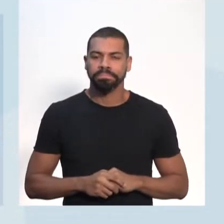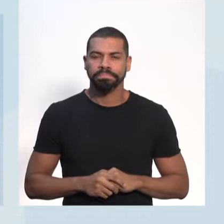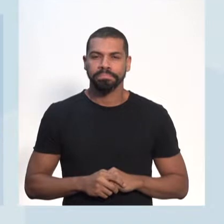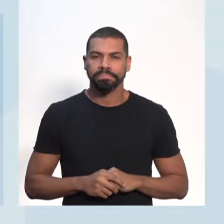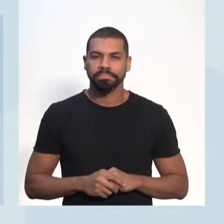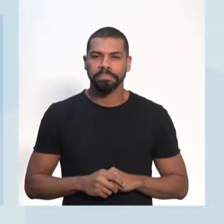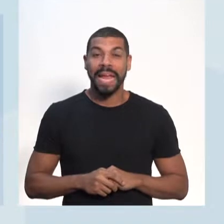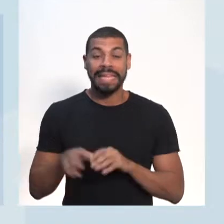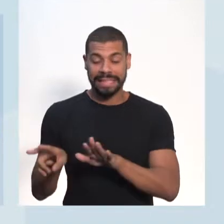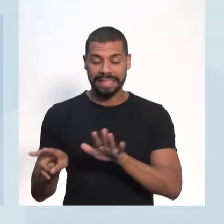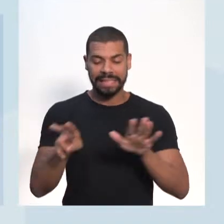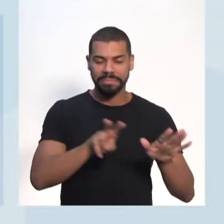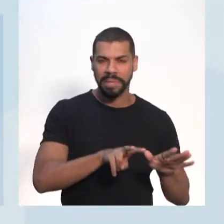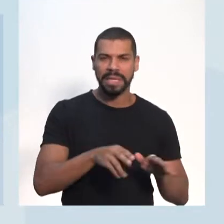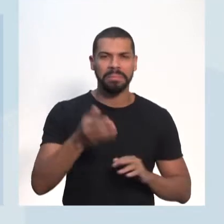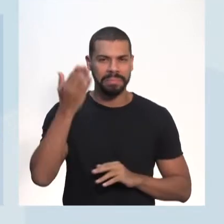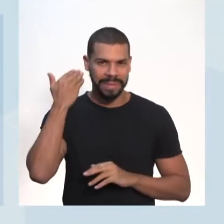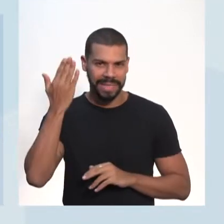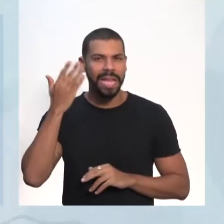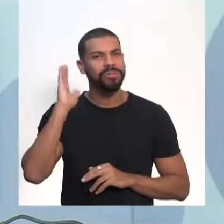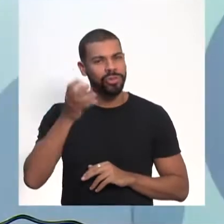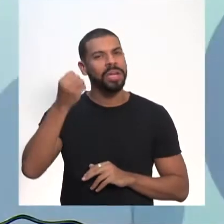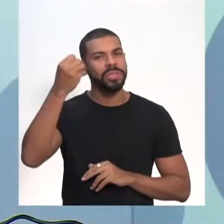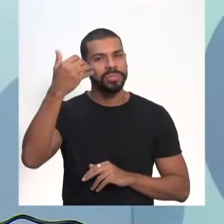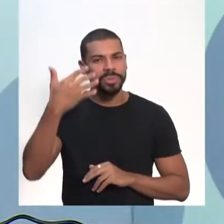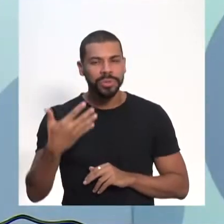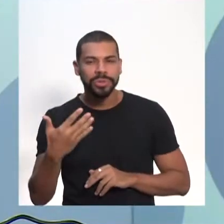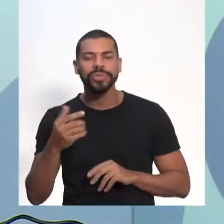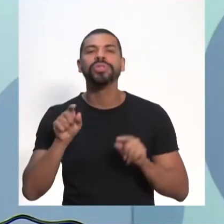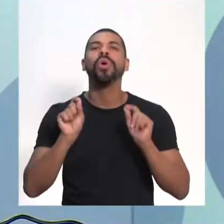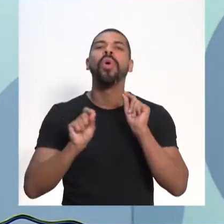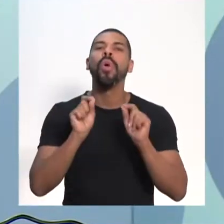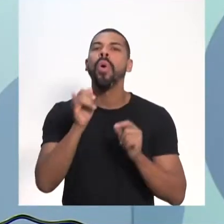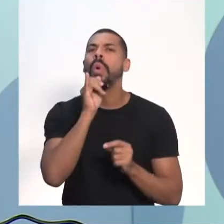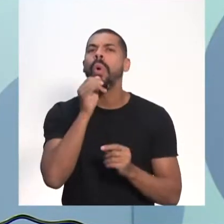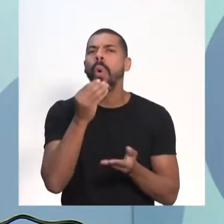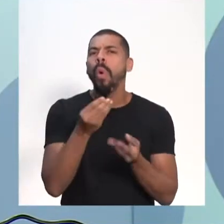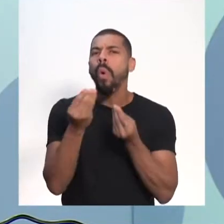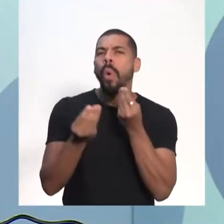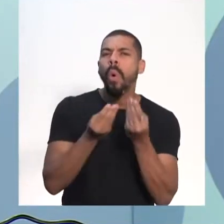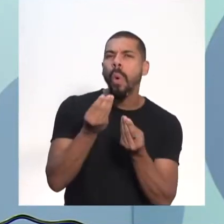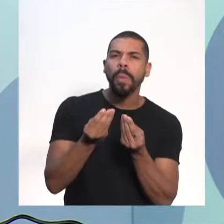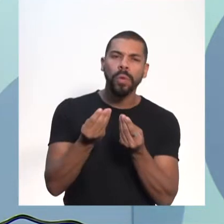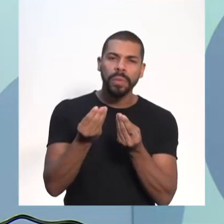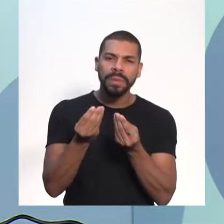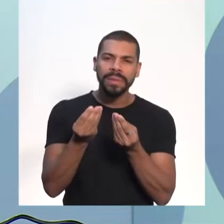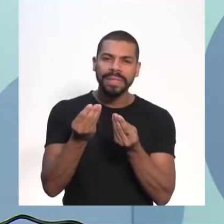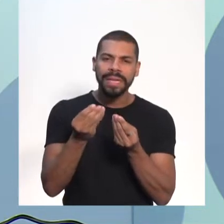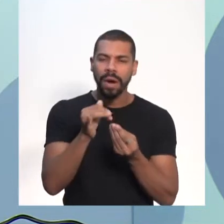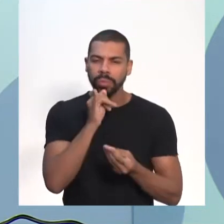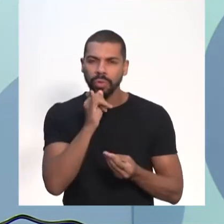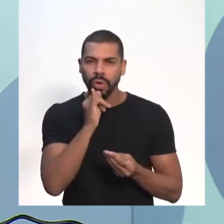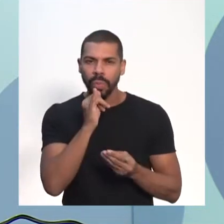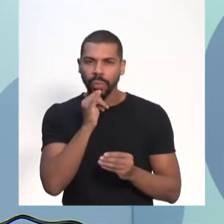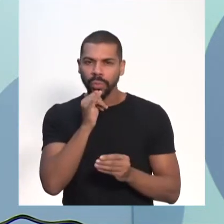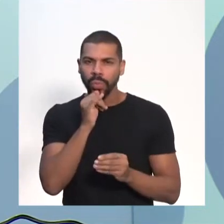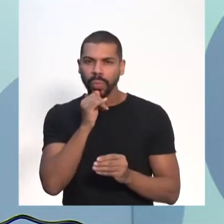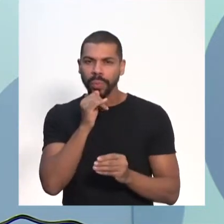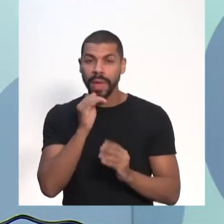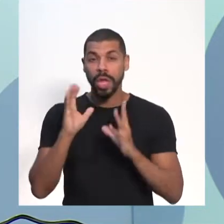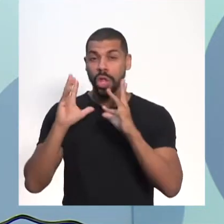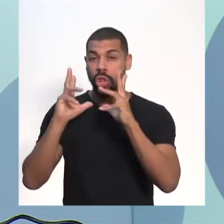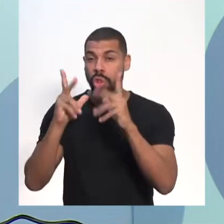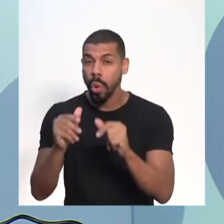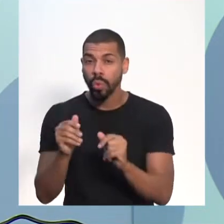desde a semana passada, a gente vem falando muito sobre equidade, em como é que a gente vai atingir, como é que a gente chega em todos